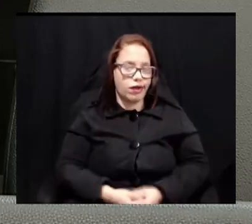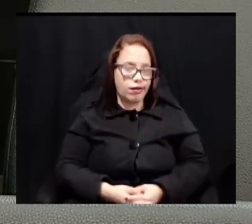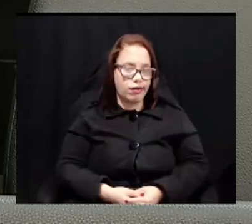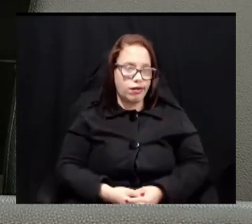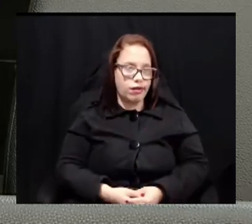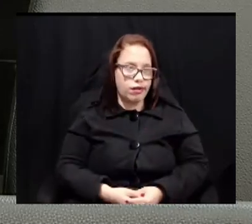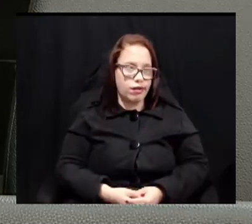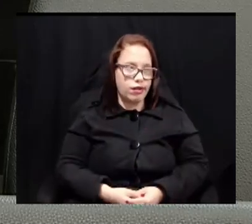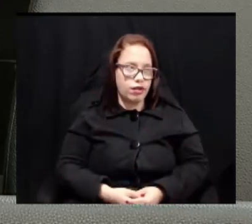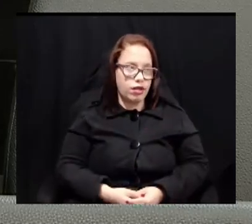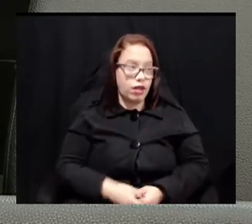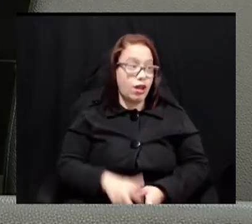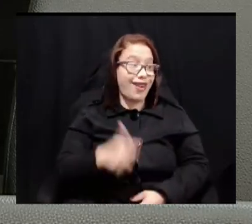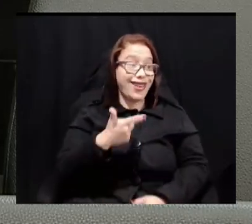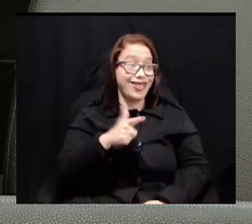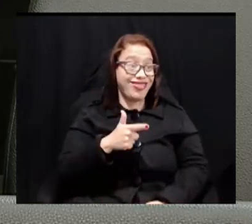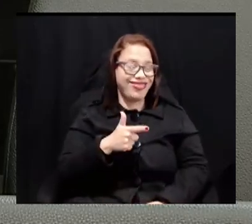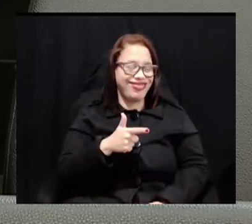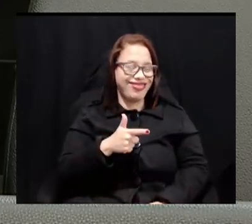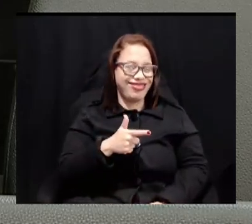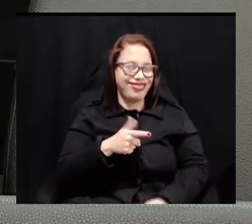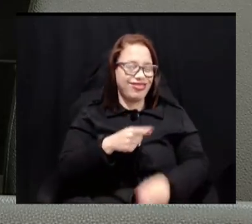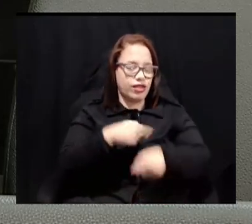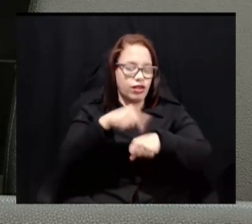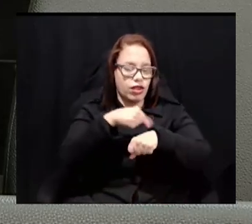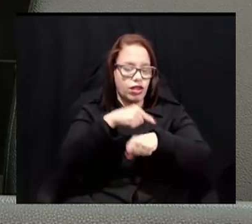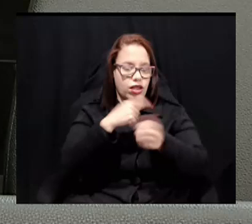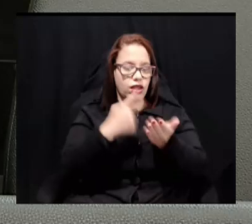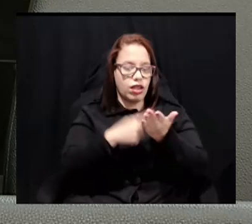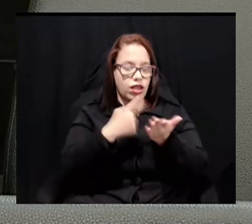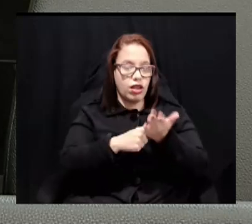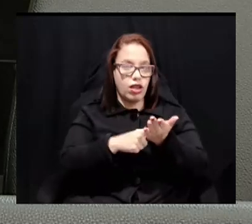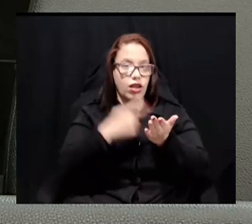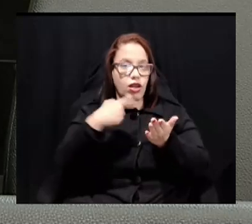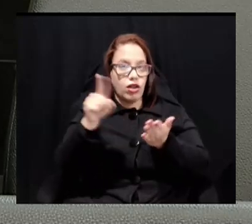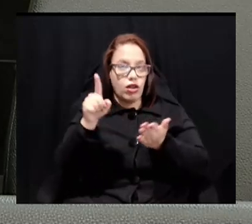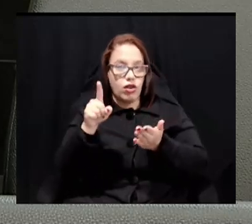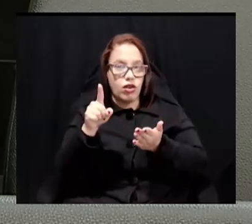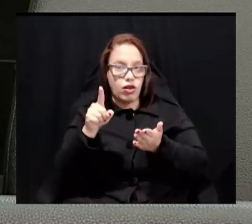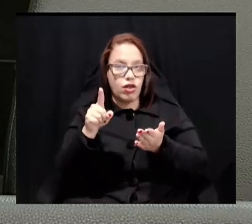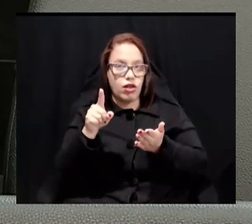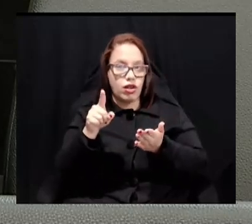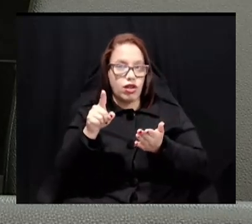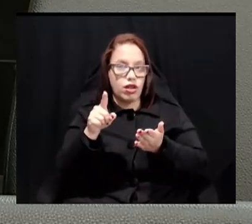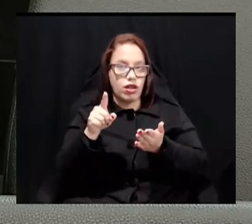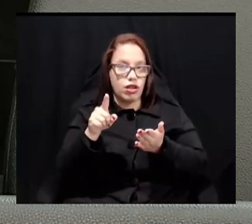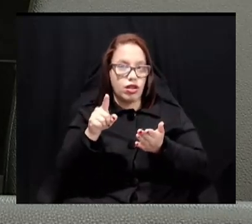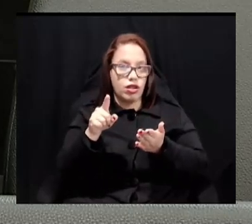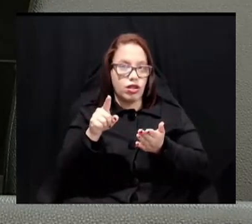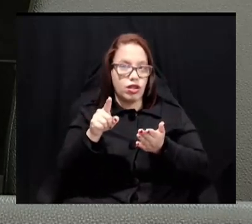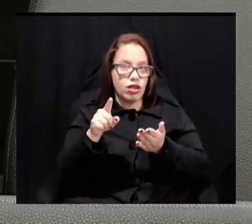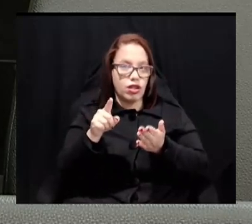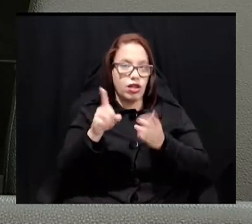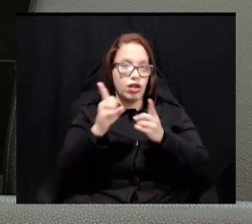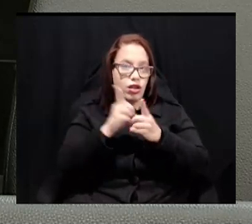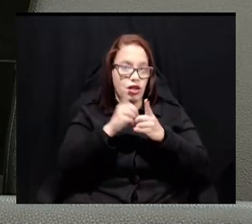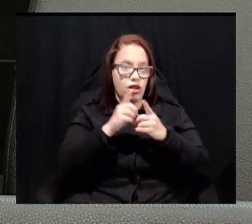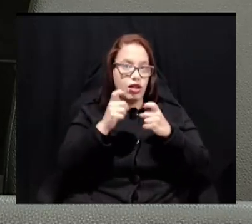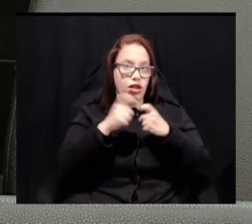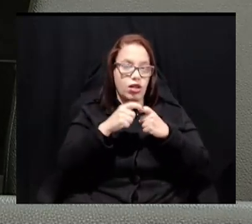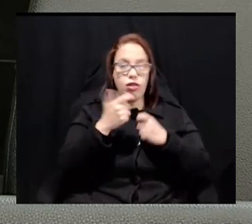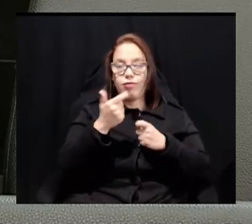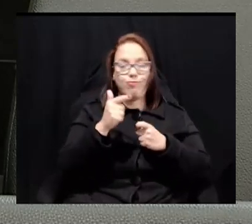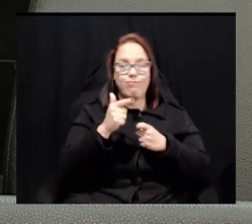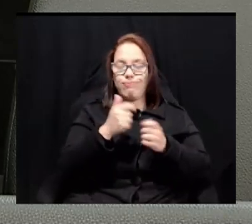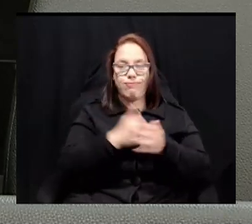não tem um horário na agenda dela que ela pode falar, vou até lá para me atender, para me constar. Não, porque ela está